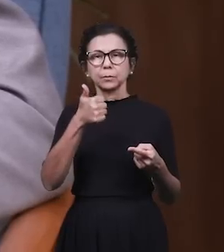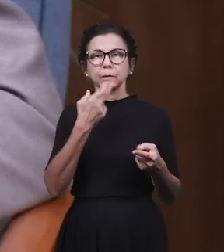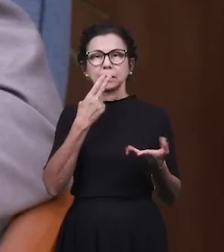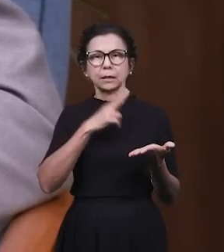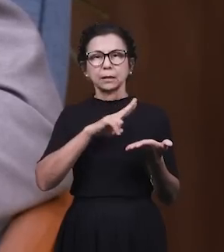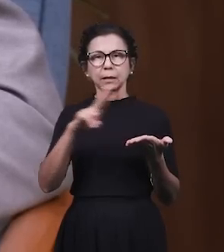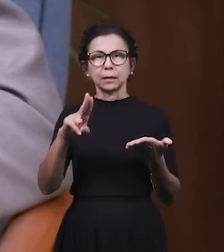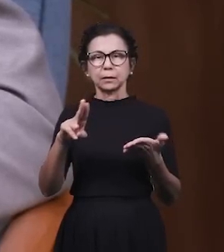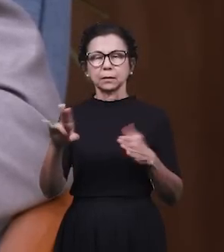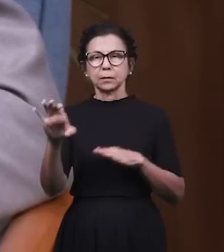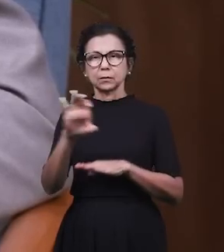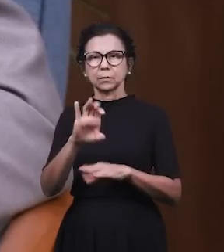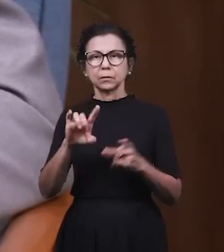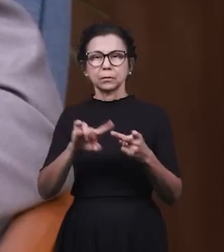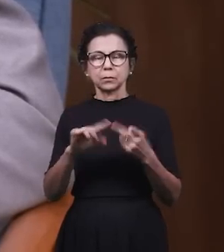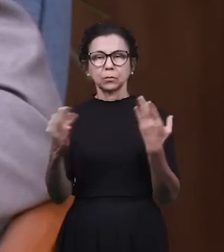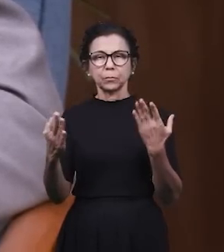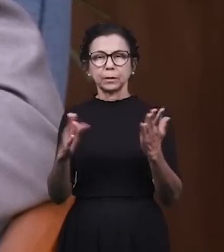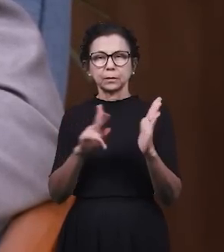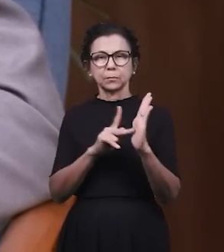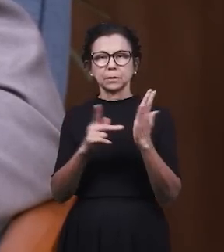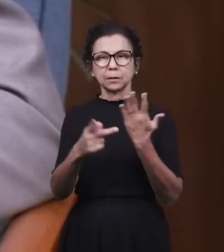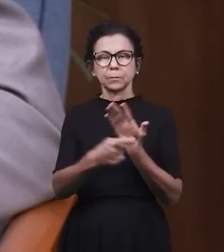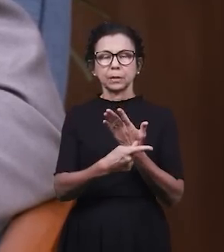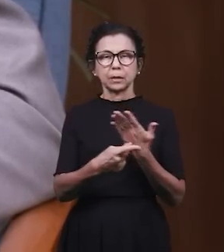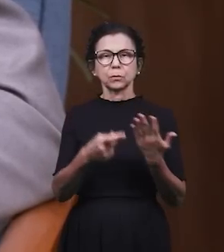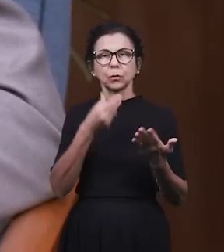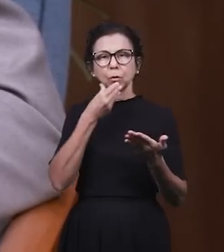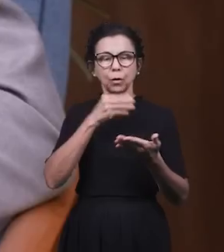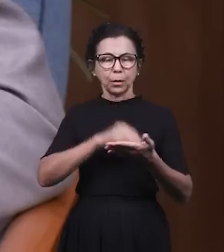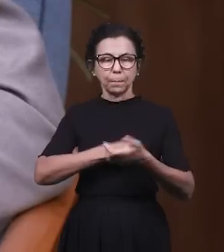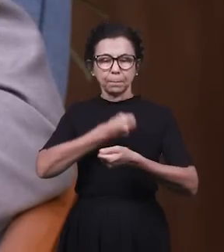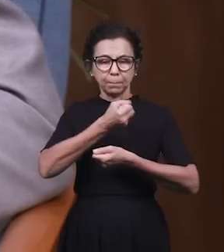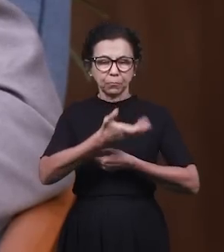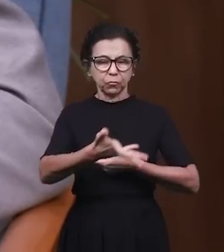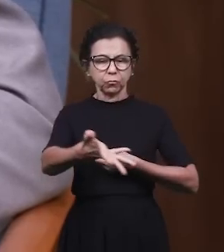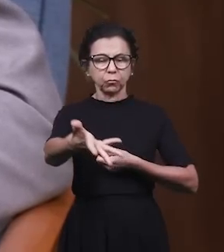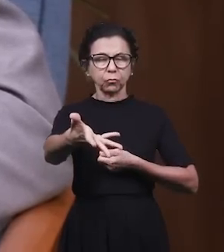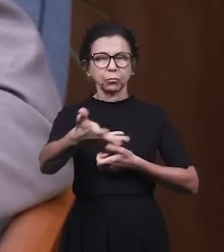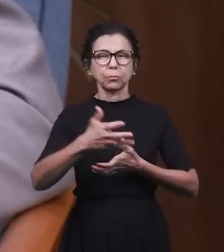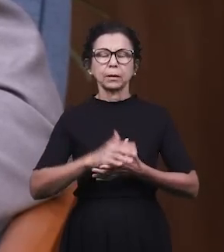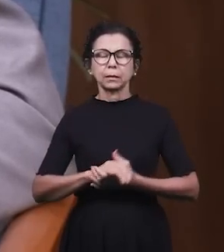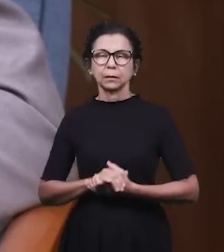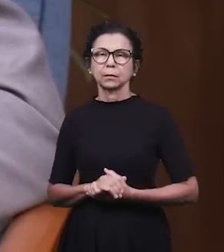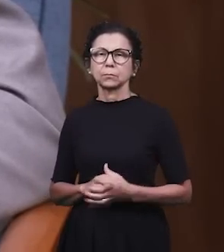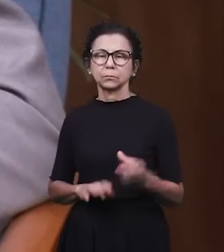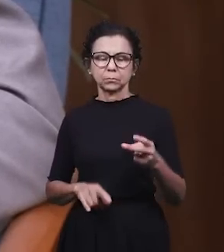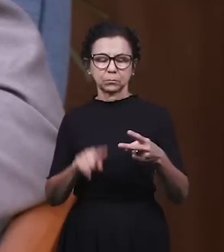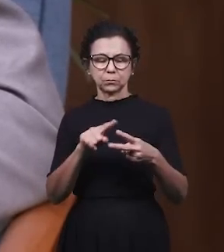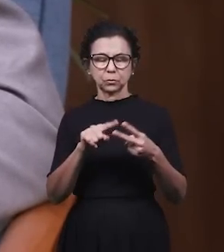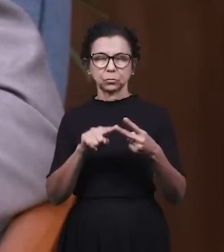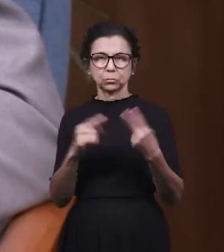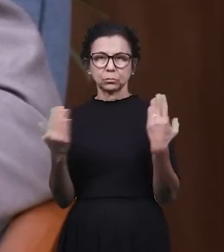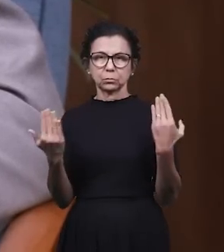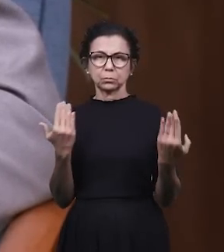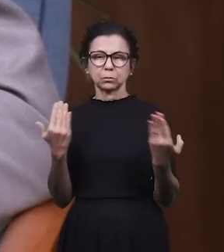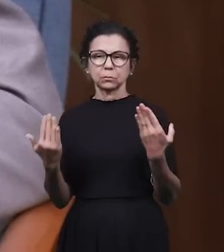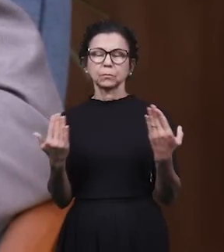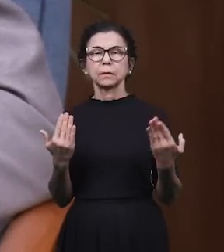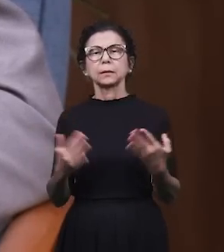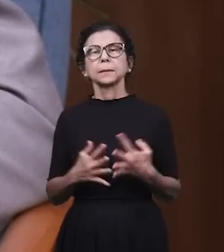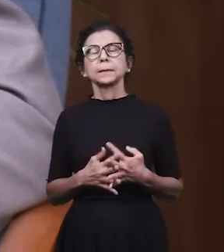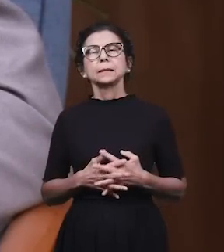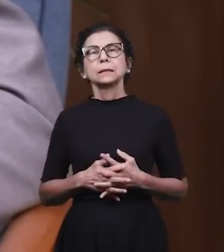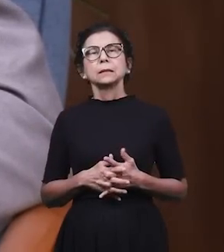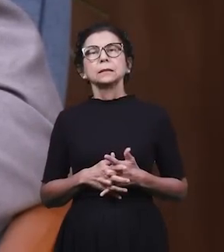Daniel tocou nesse assunto, com a parábola do semeador. Há uma associação desses dois aspectos, né,